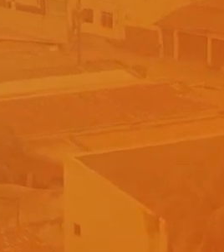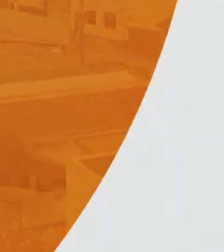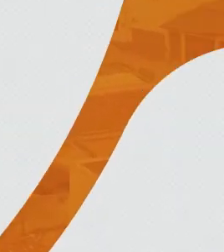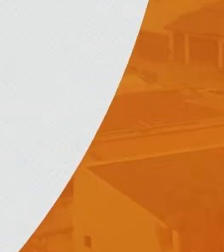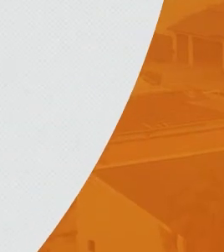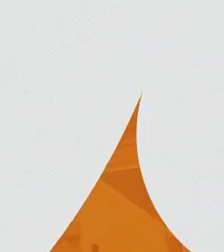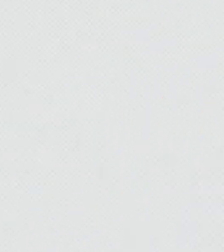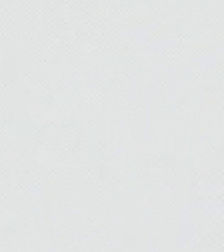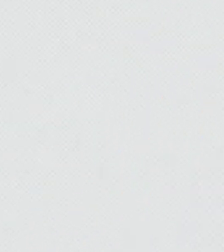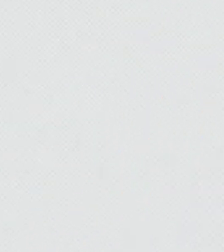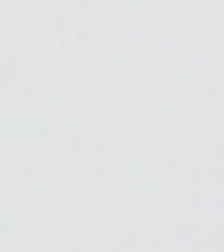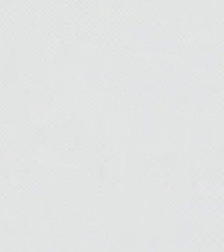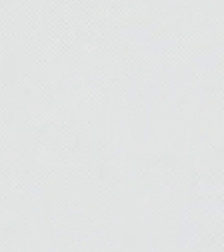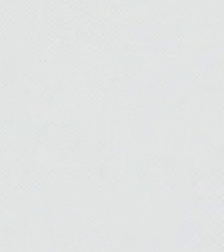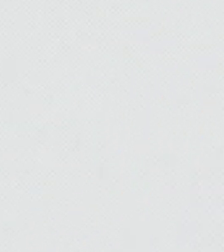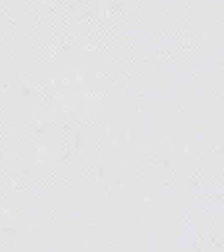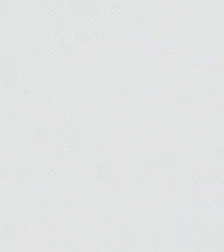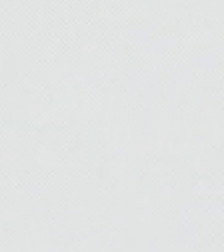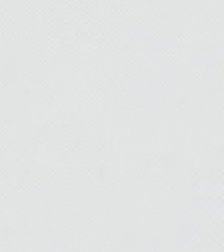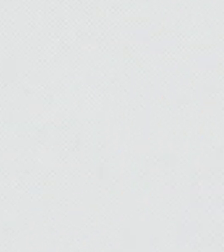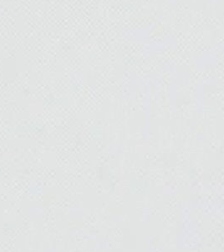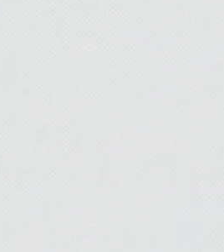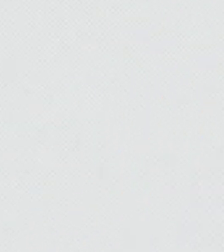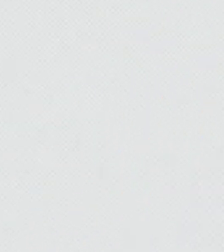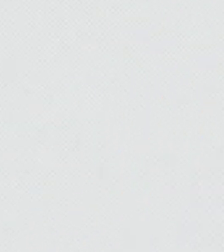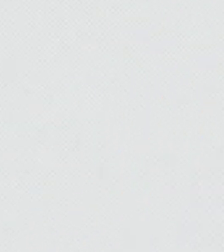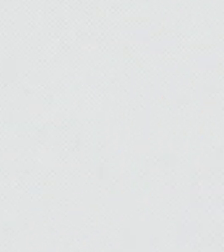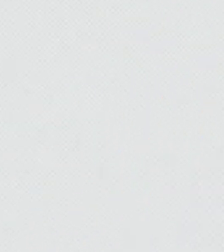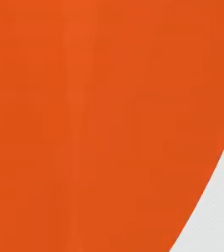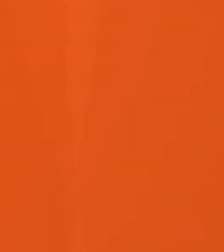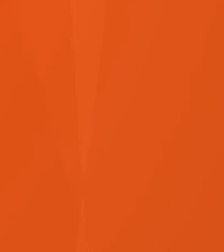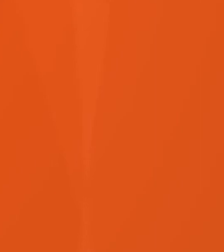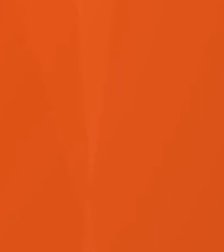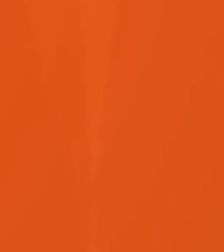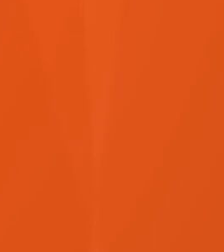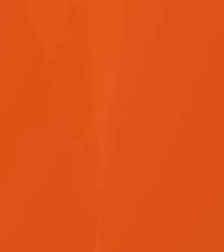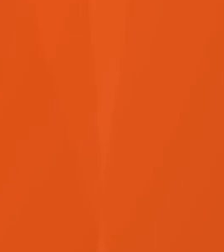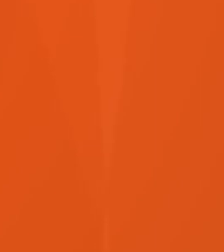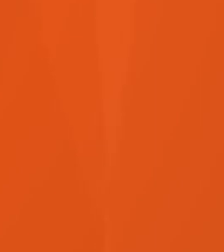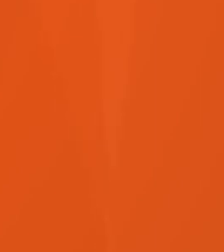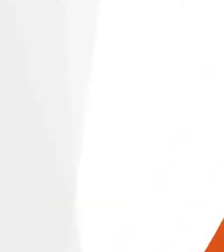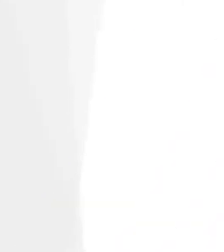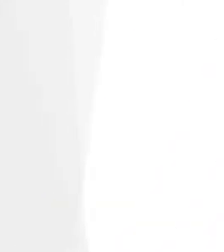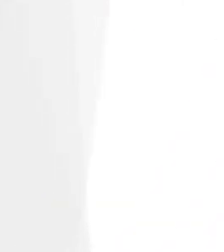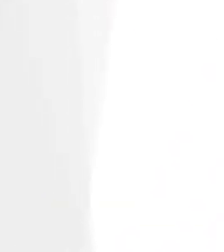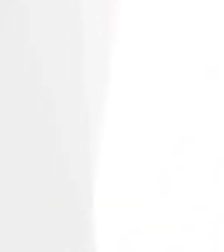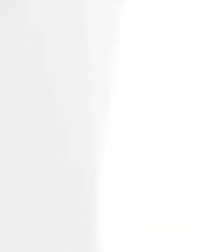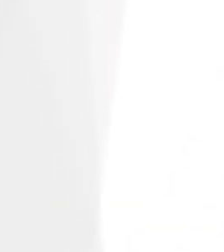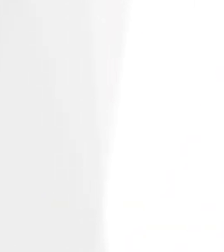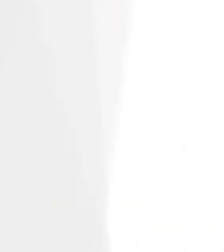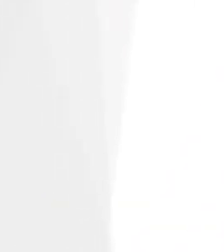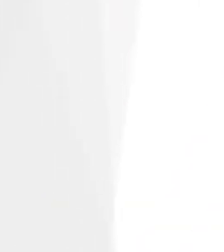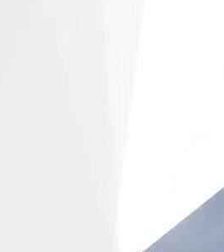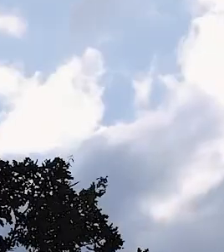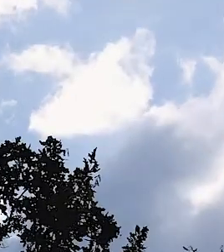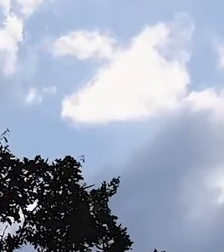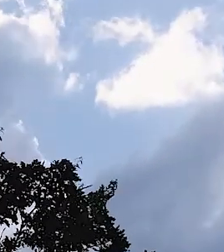Benevides, 120 dias de mudança para melhor. É só o começo, é só